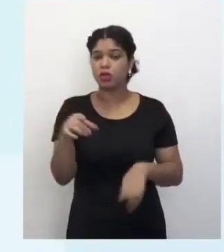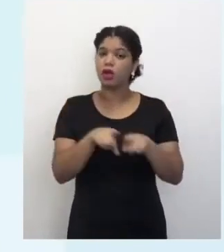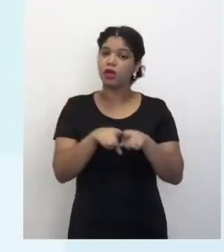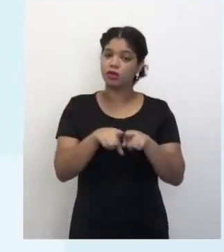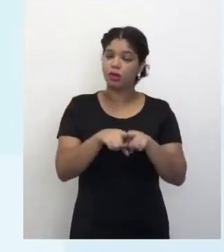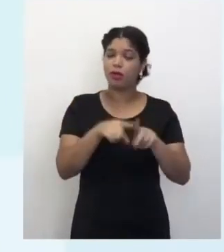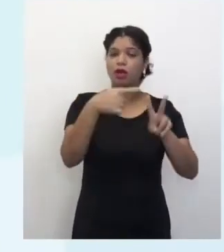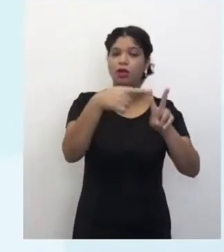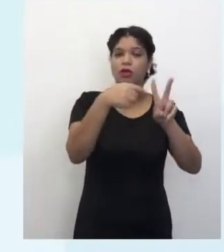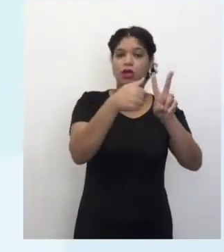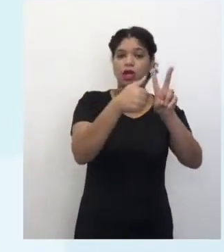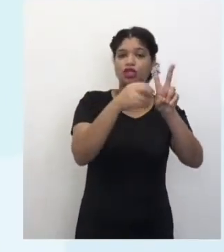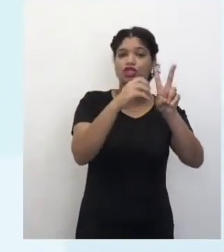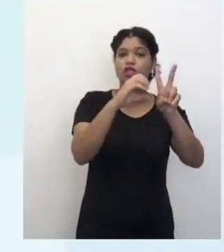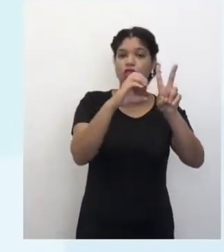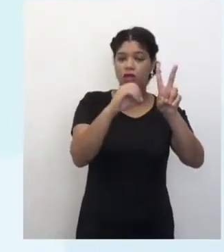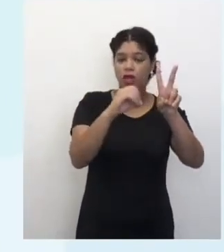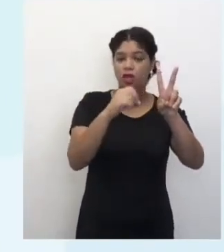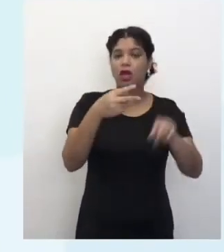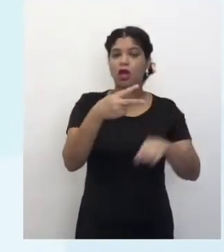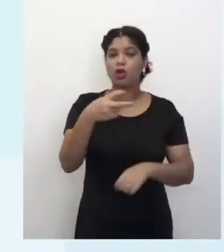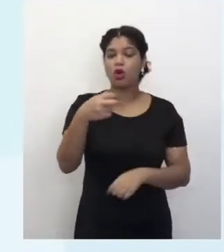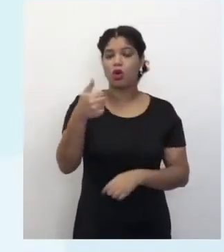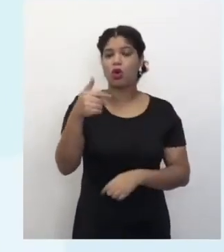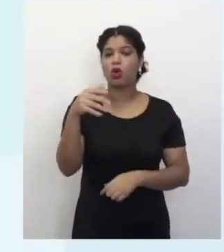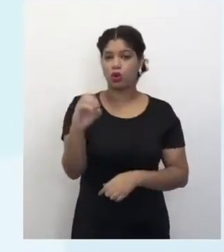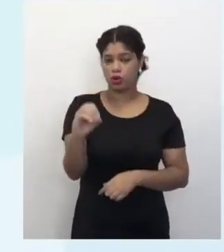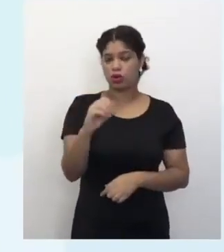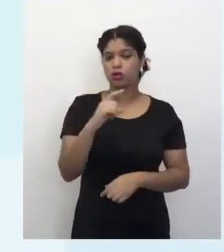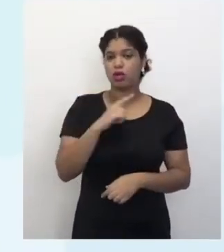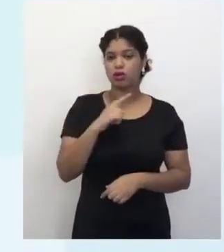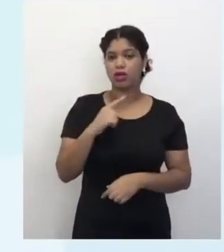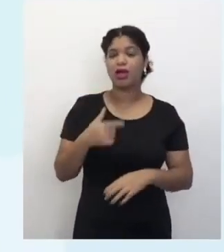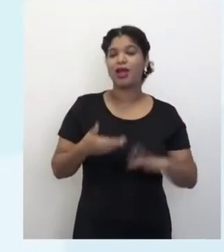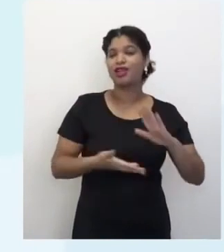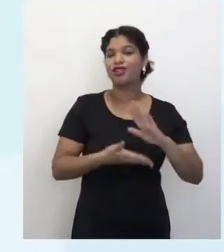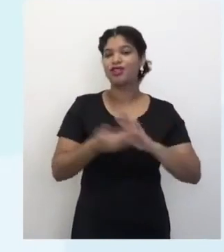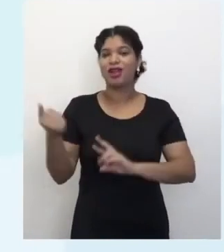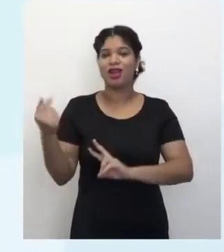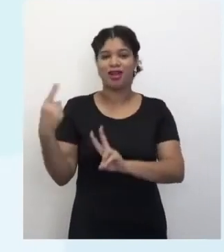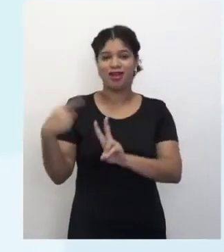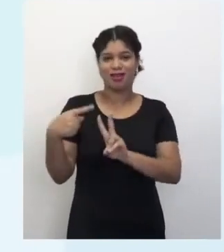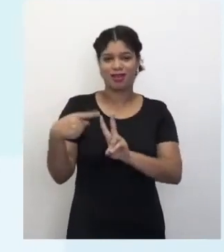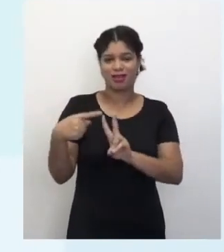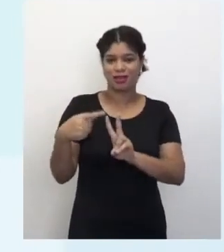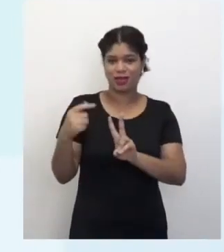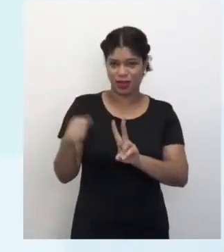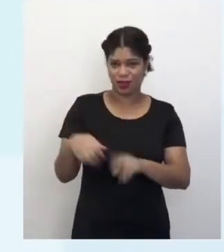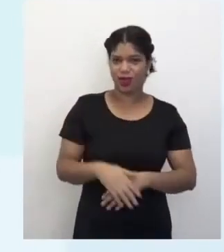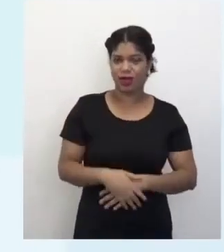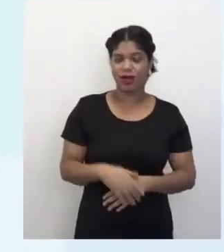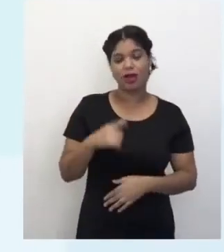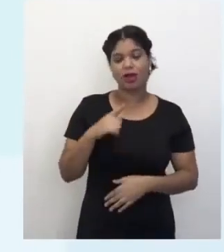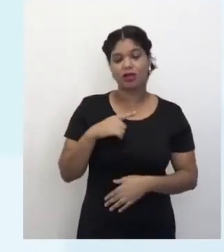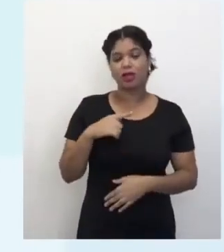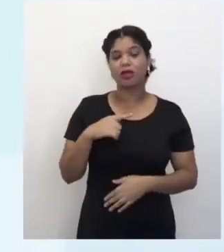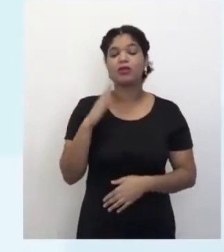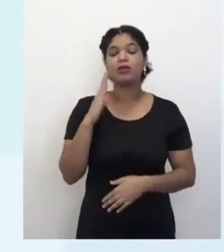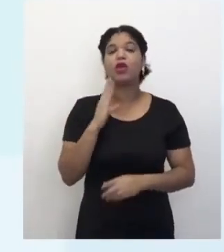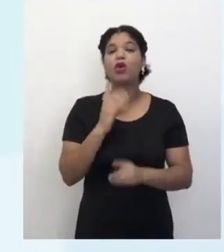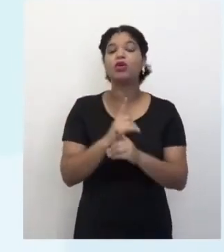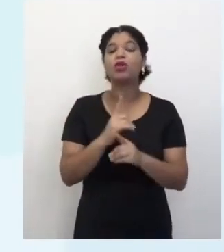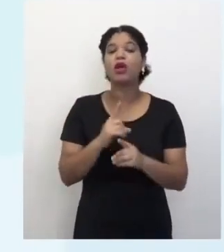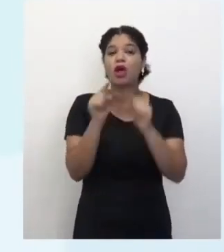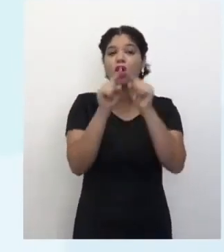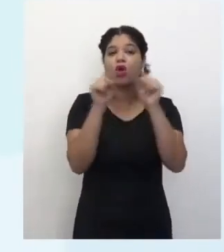10, não é isso? E aí a gente consegue extrair, a gente fala extrair a raiz quadrada. Então, o lado desse primeiro quadradinho